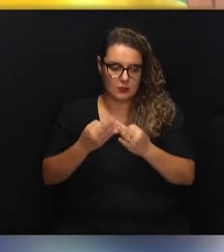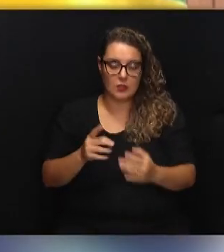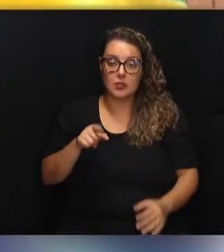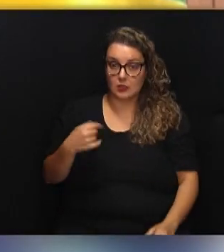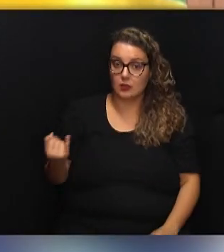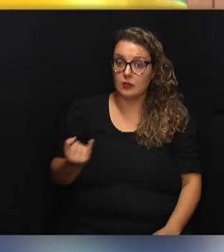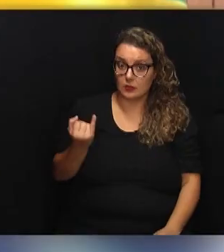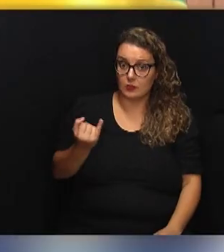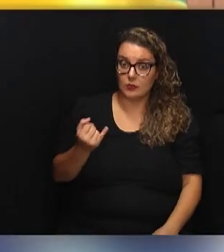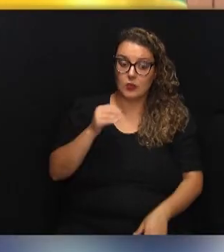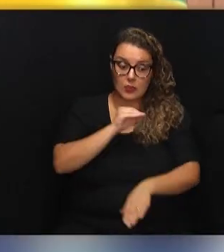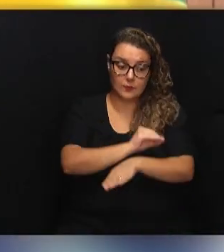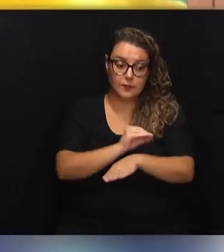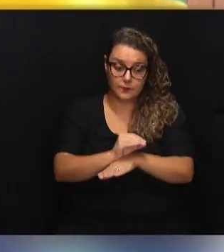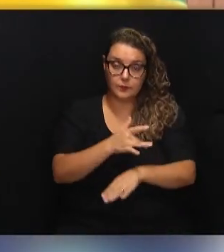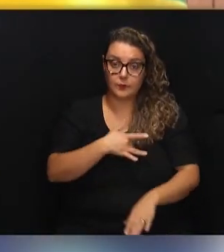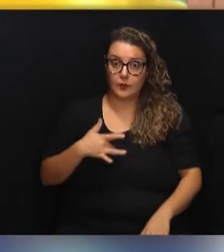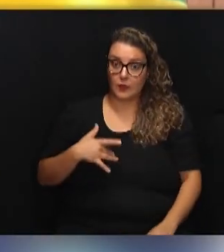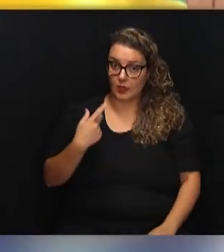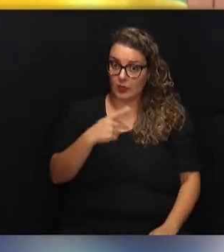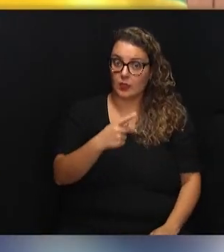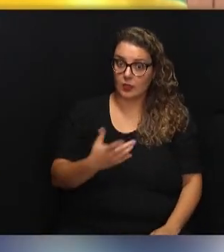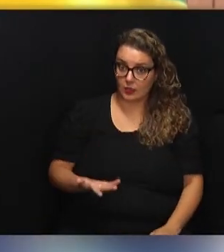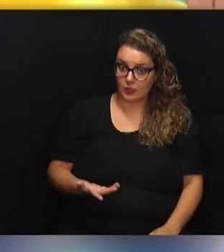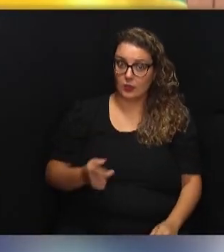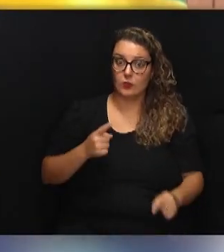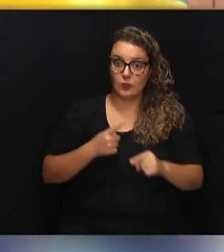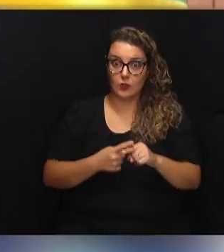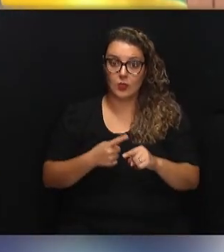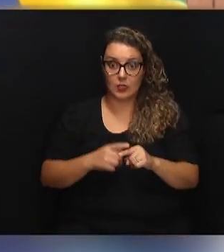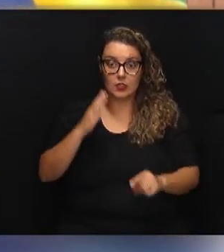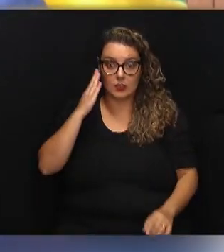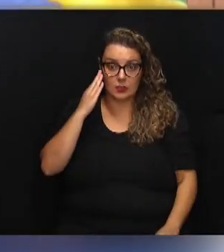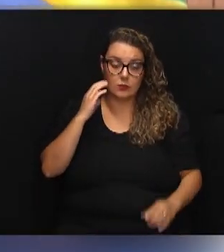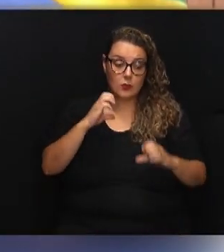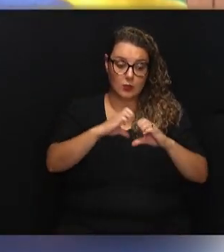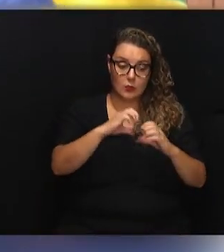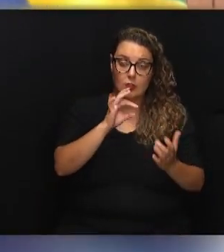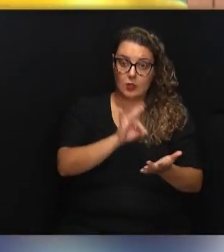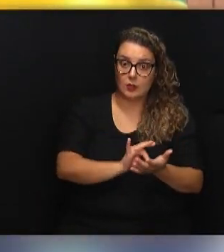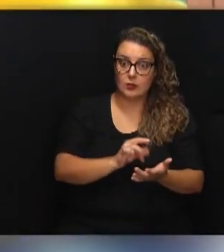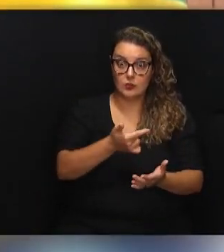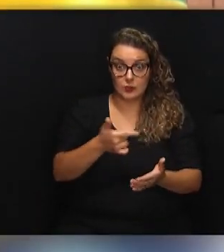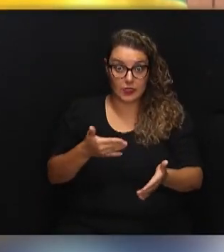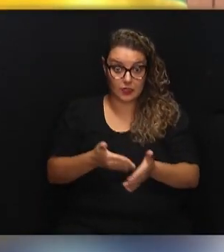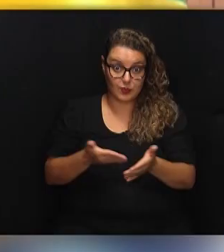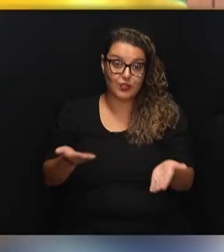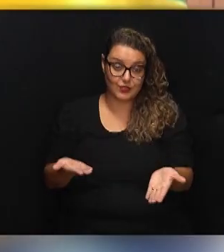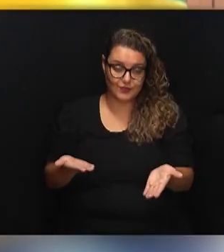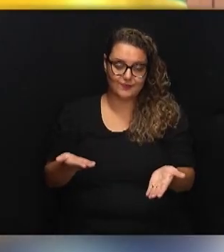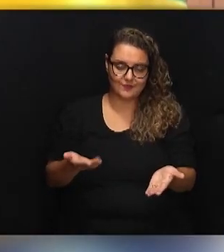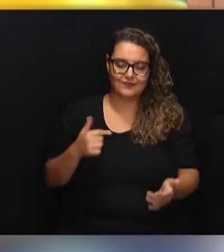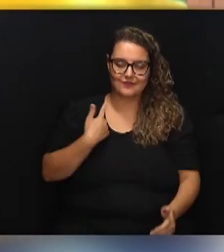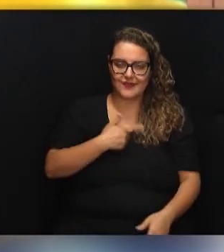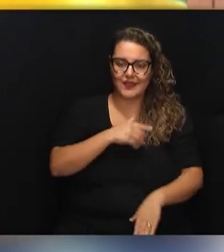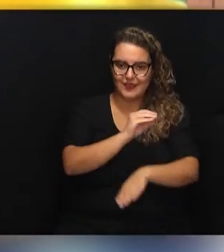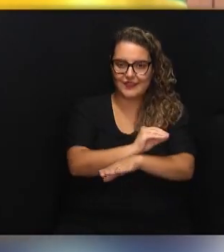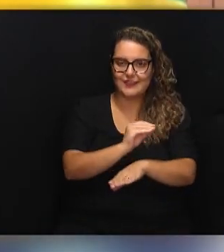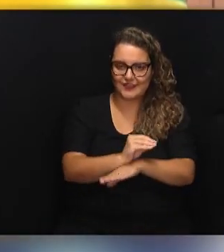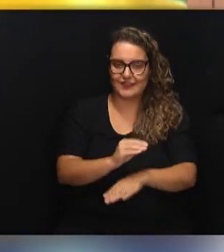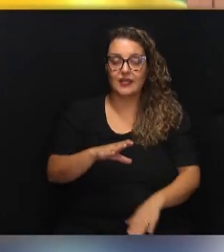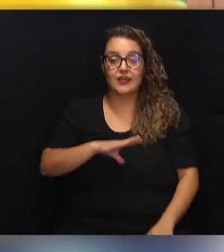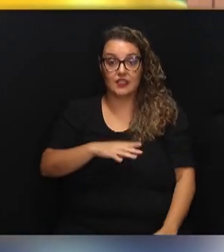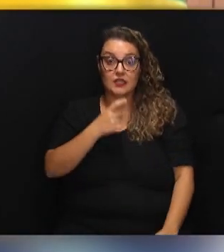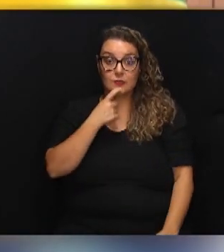cuidar da saúde dele, porque sabemos que o amor dele é verdadeiro, é incondicional, e temos que cuidar sim. E Campinas tem